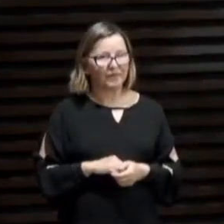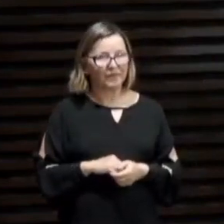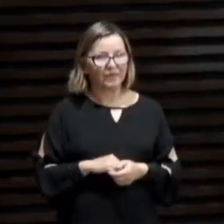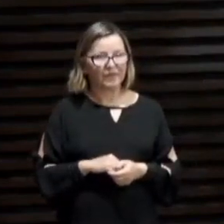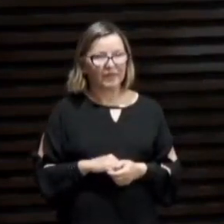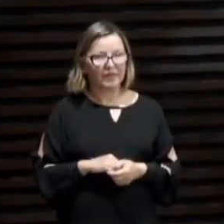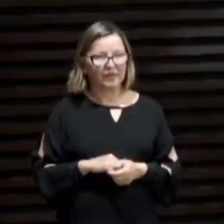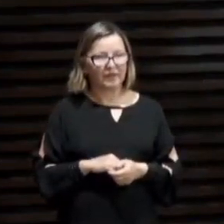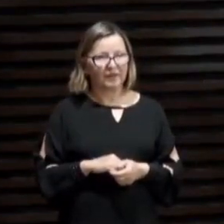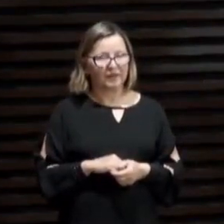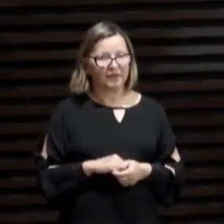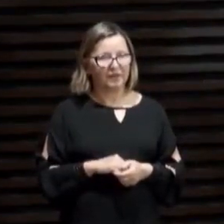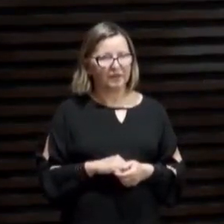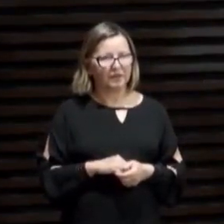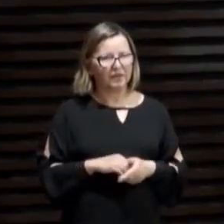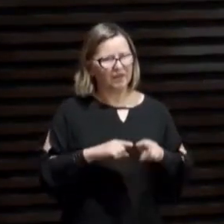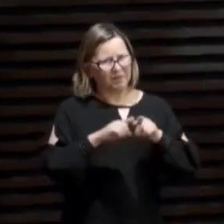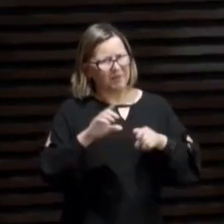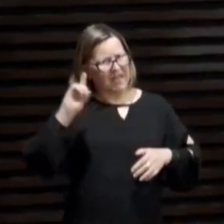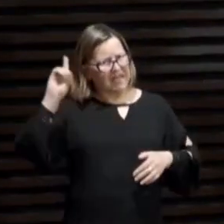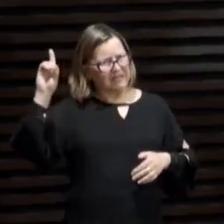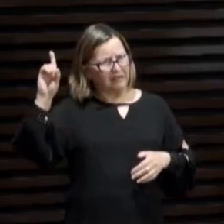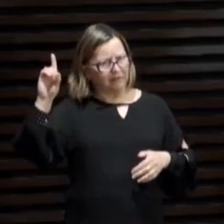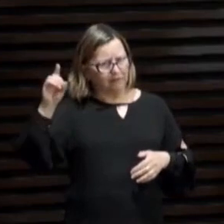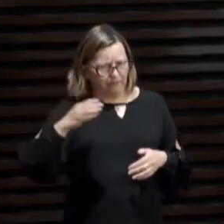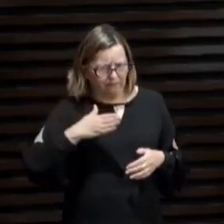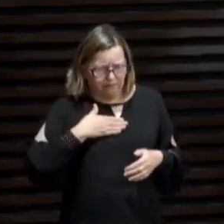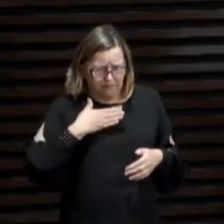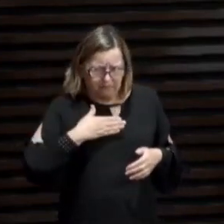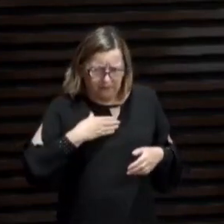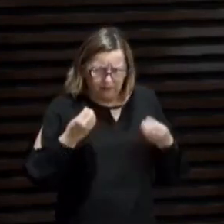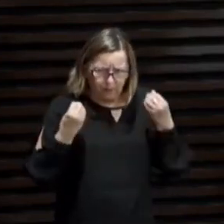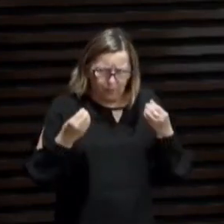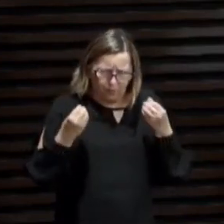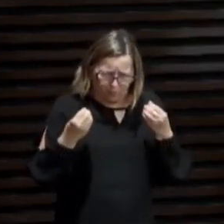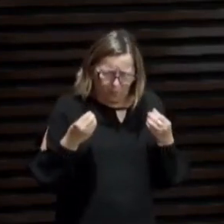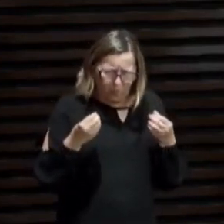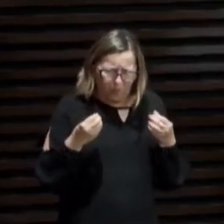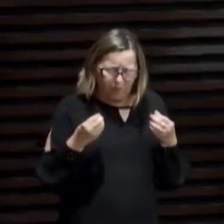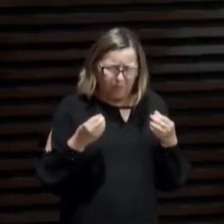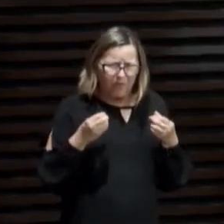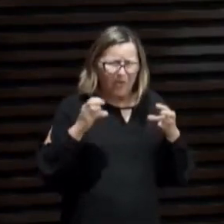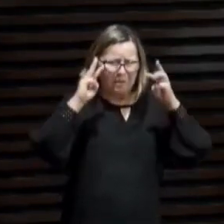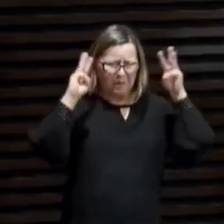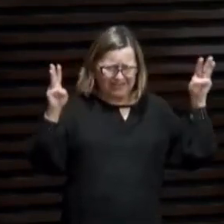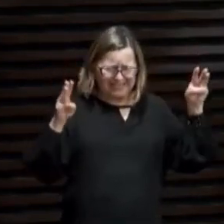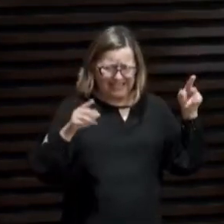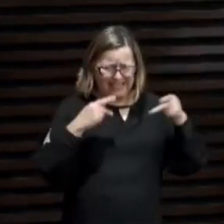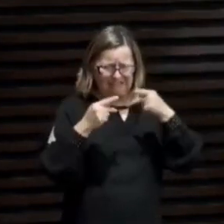Deus. Será que Deus se escandalizou com essa lamentação aqui?